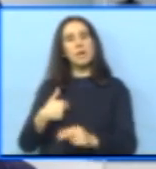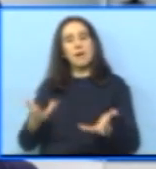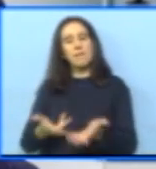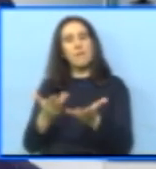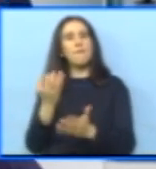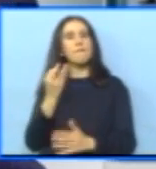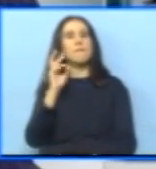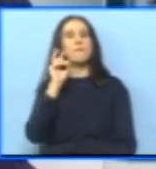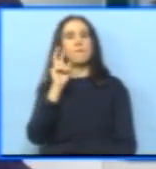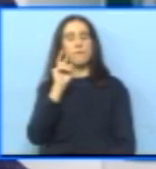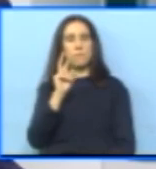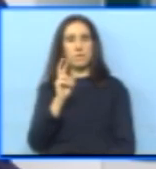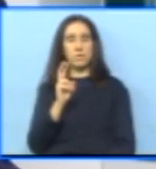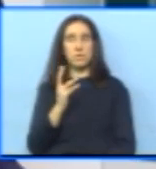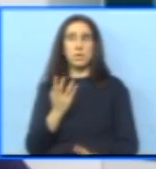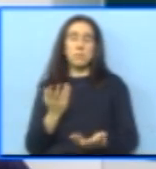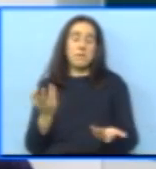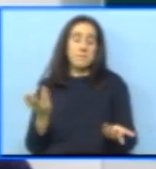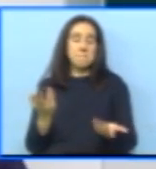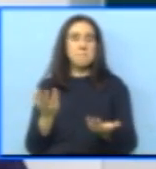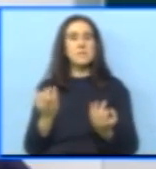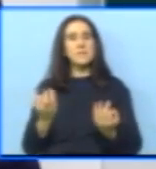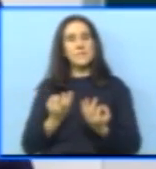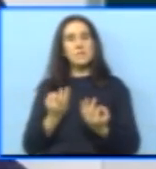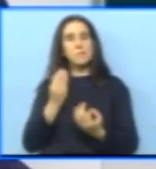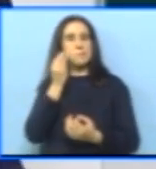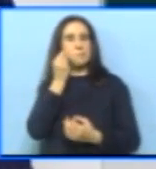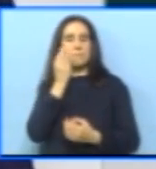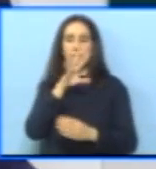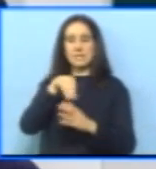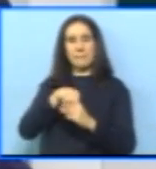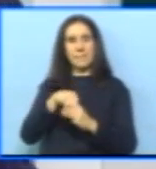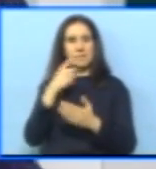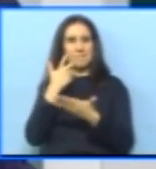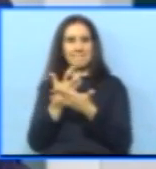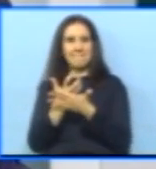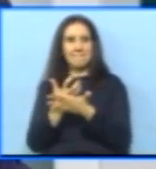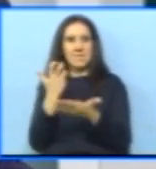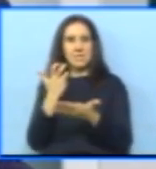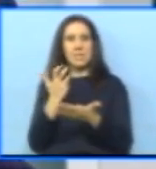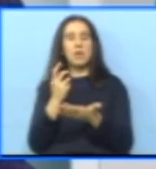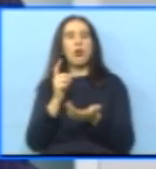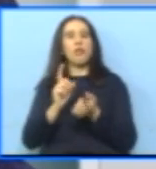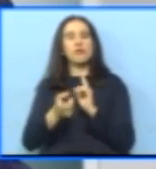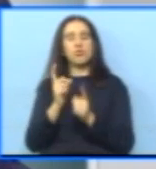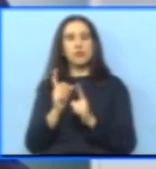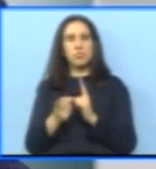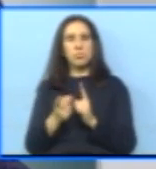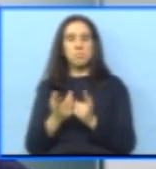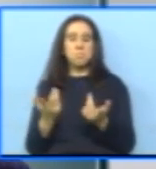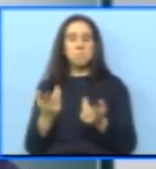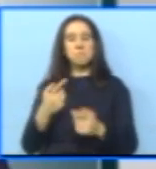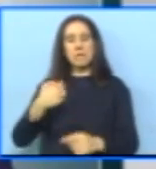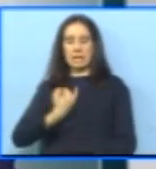os valores que, enfim, que fazem parte substantiva daquilo que é a